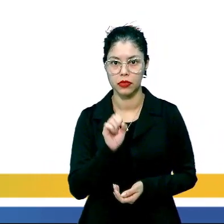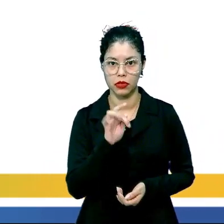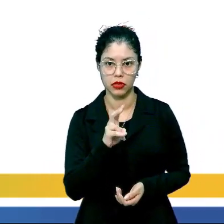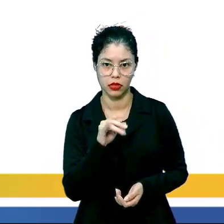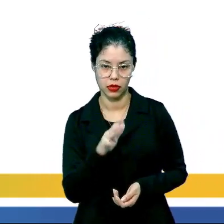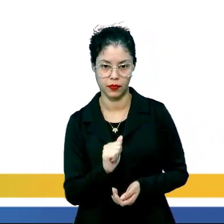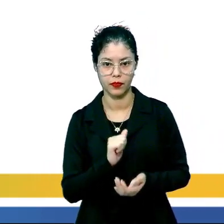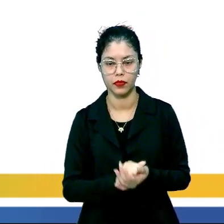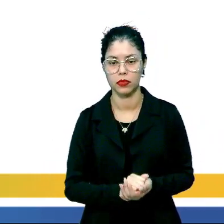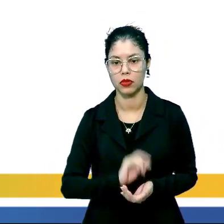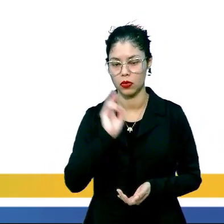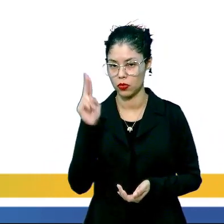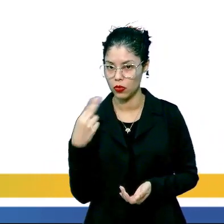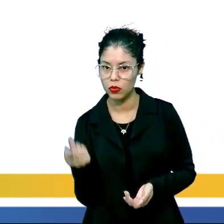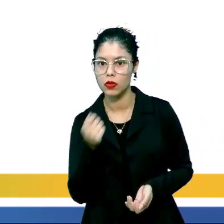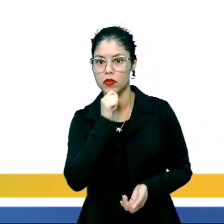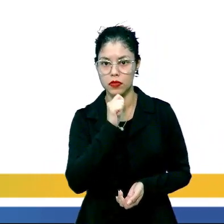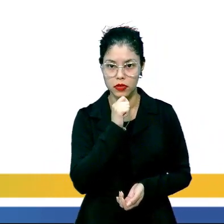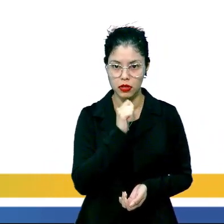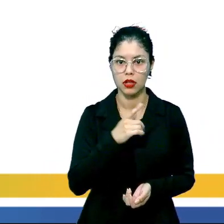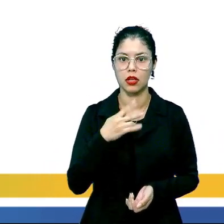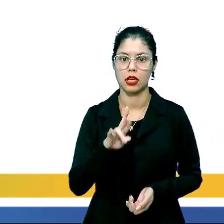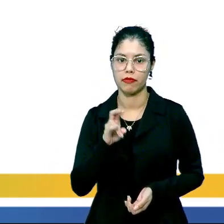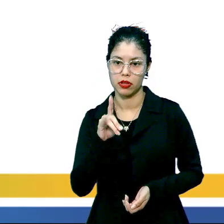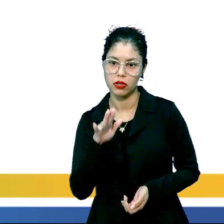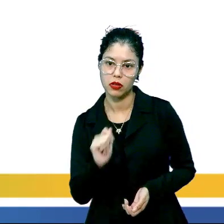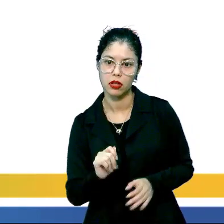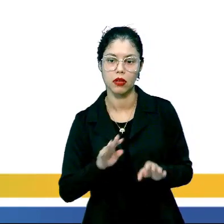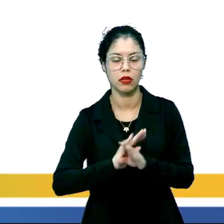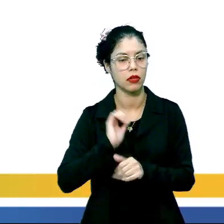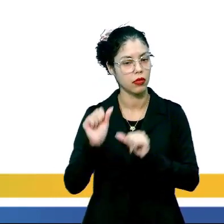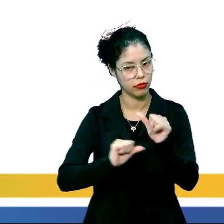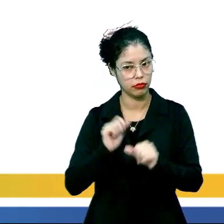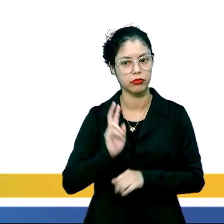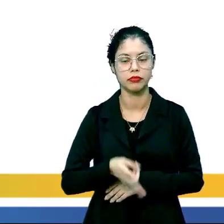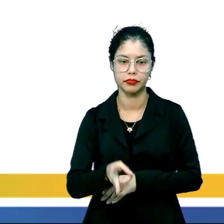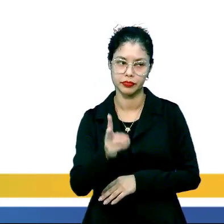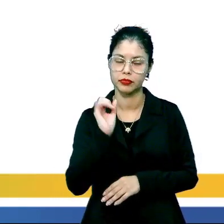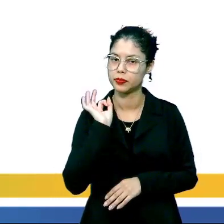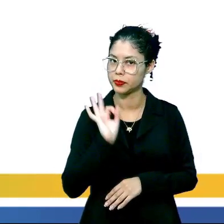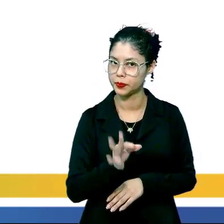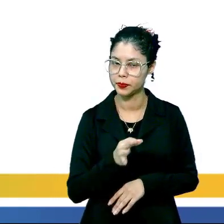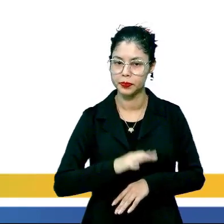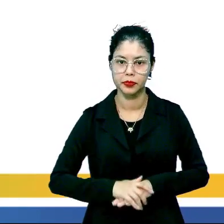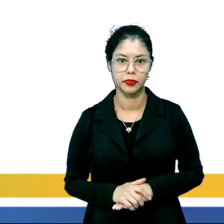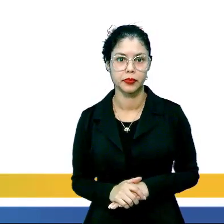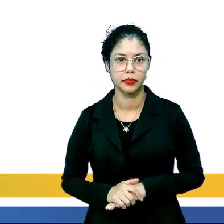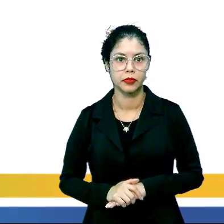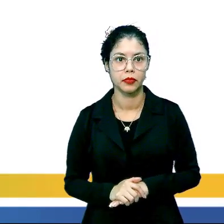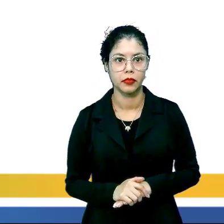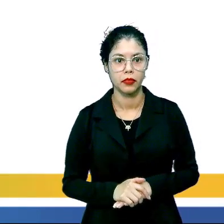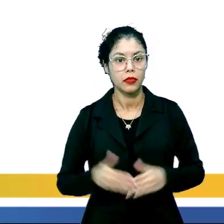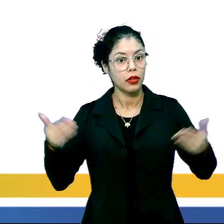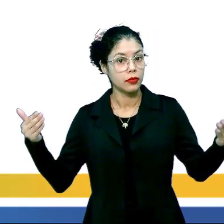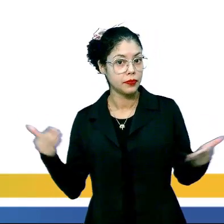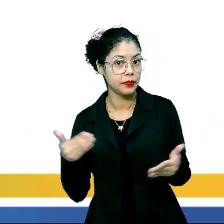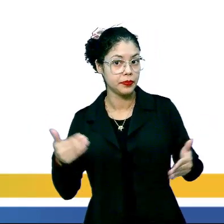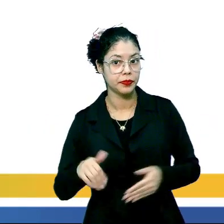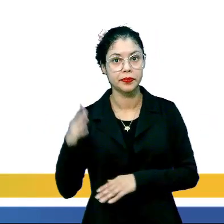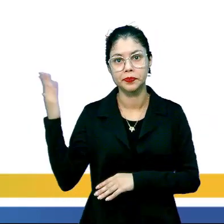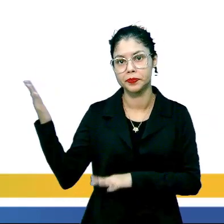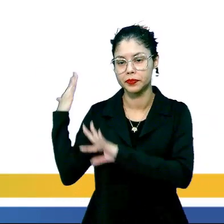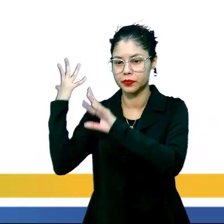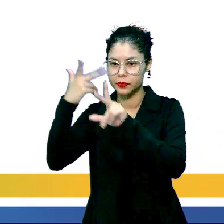cinética, outra hora em energia potencial gravitacional e vice-versa, correto? Vamos aqui então